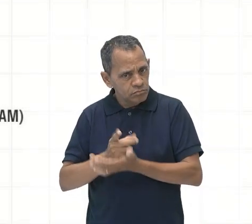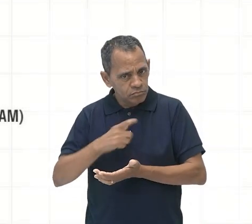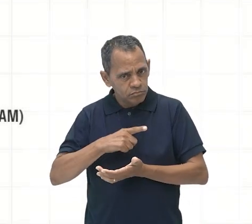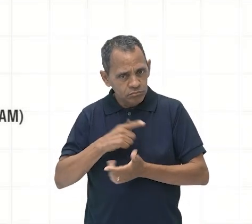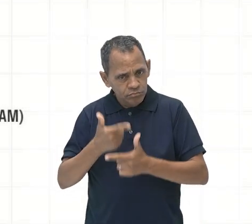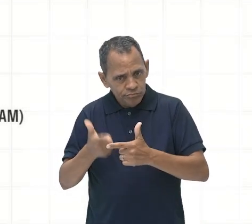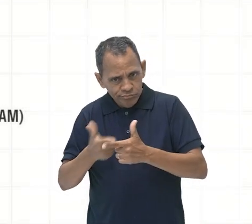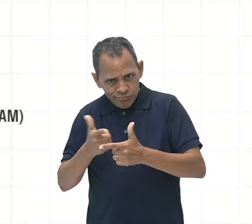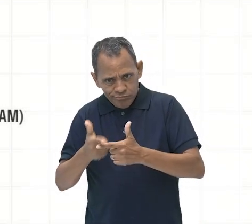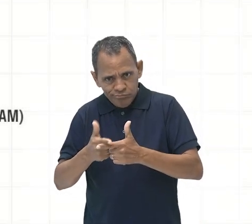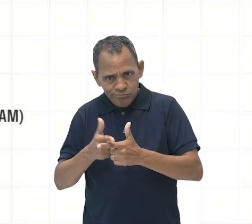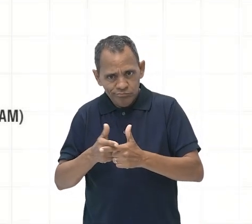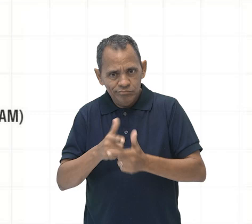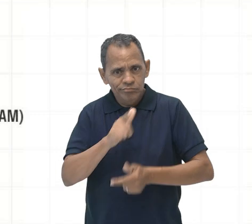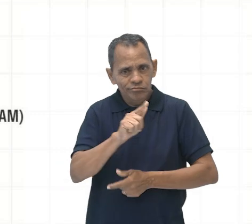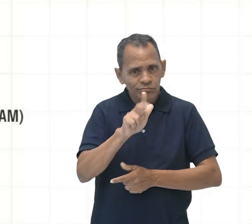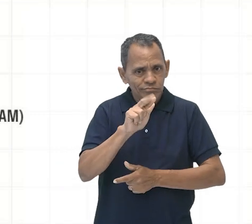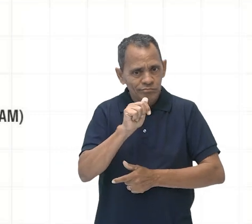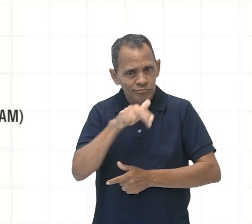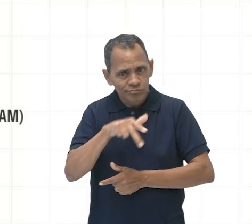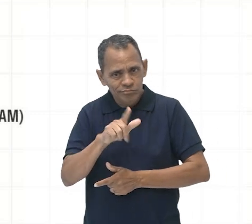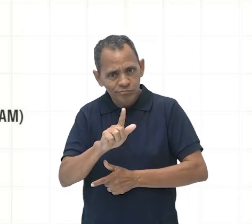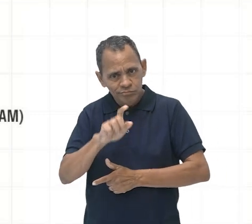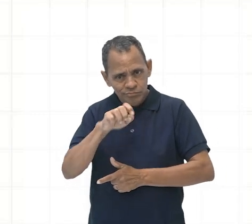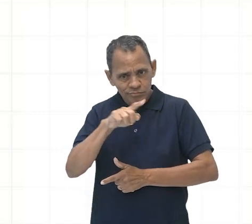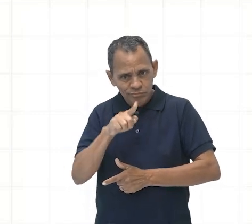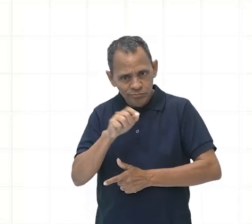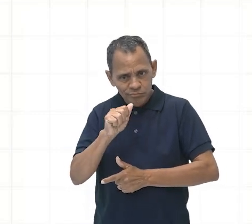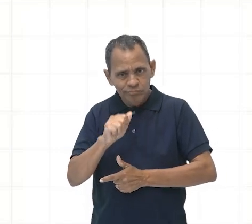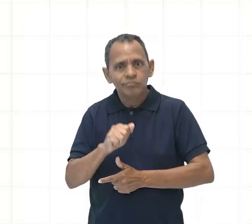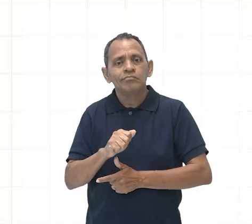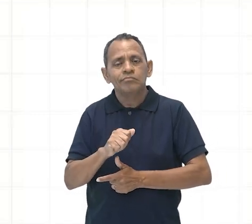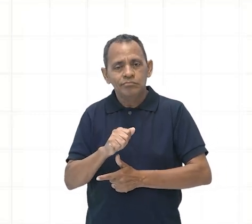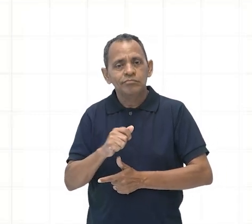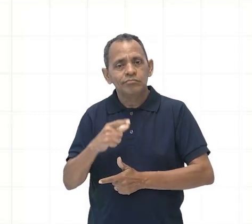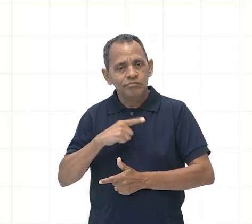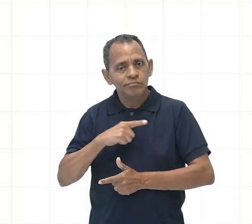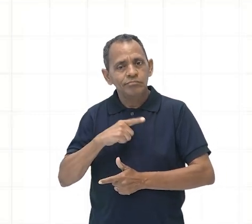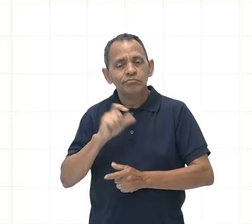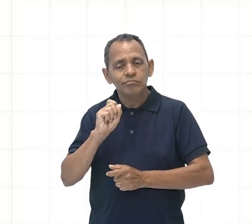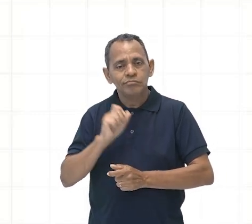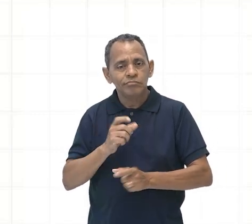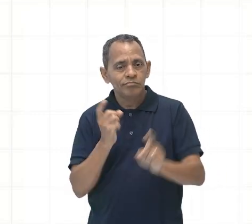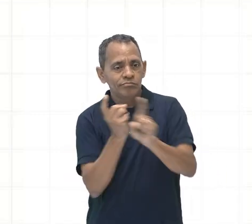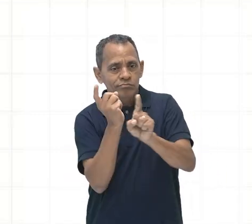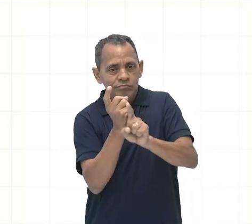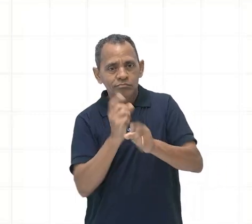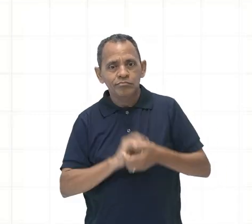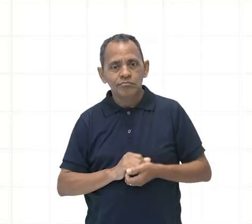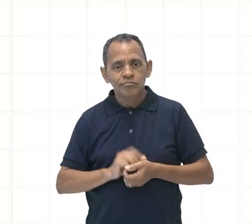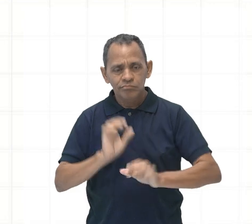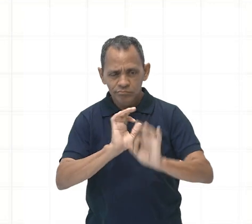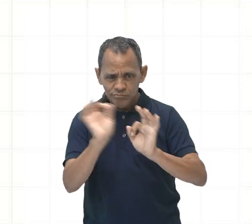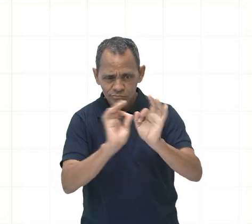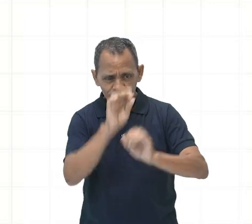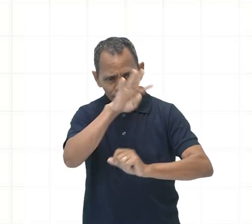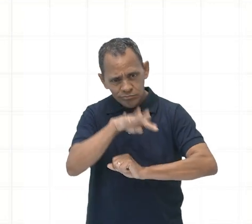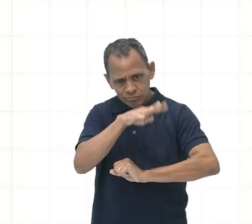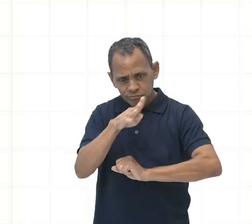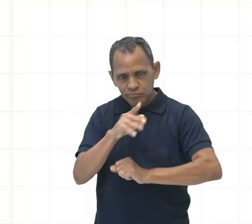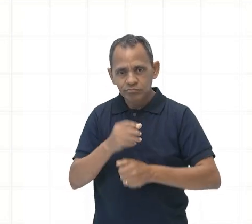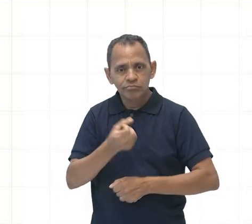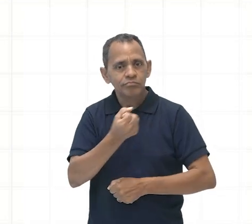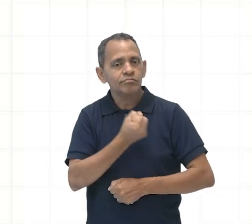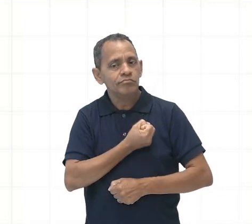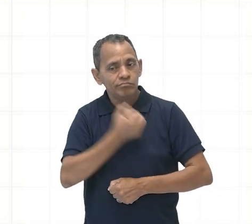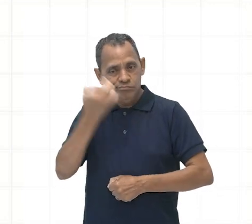as grandezas, eu começo a montar a minha tabelinha. Então, a minha tabelinha, o que vai estar relacionando é o número de